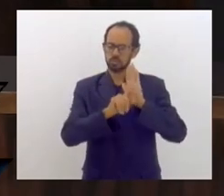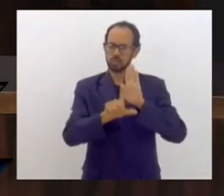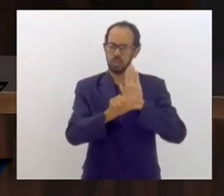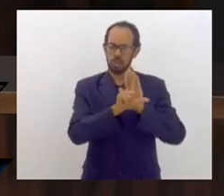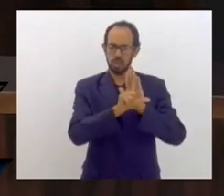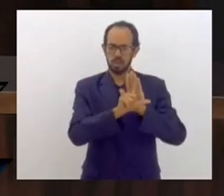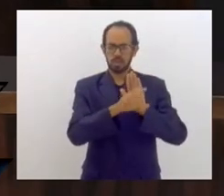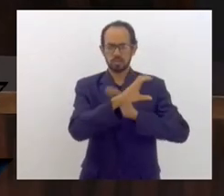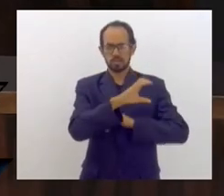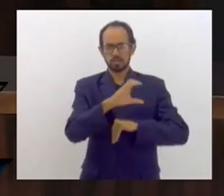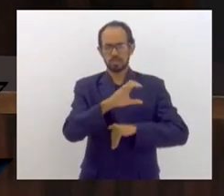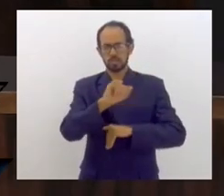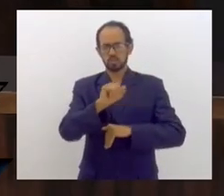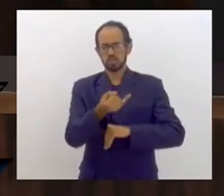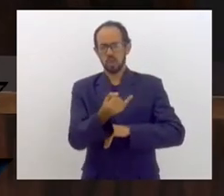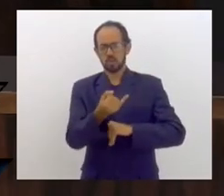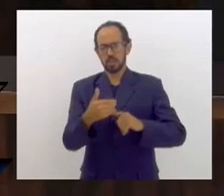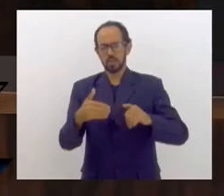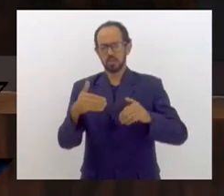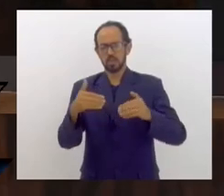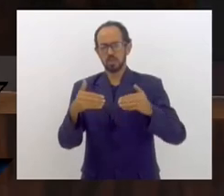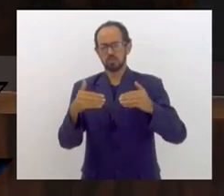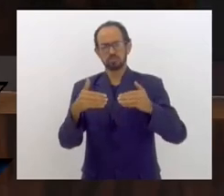da Comissão de Constituição e Justiça pela